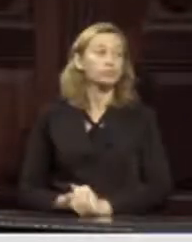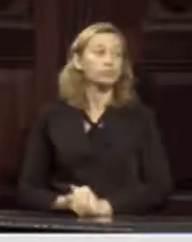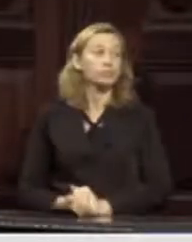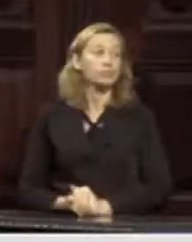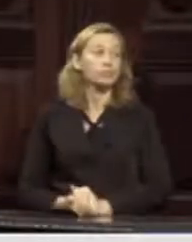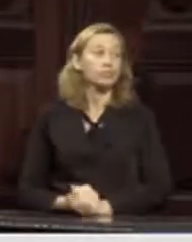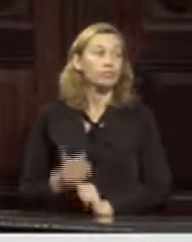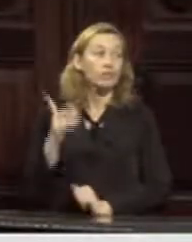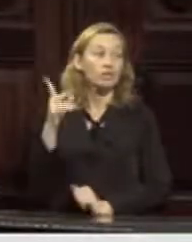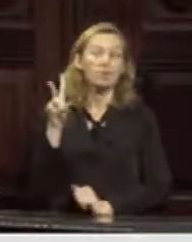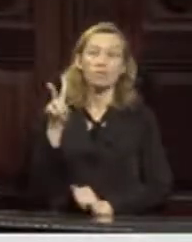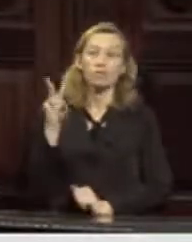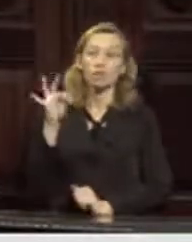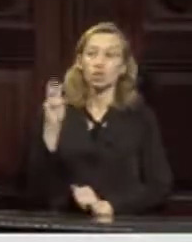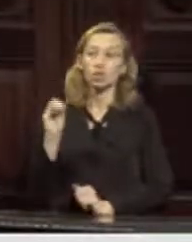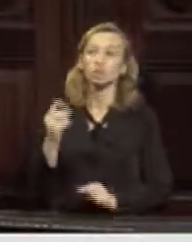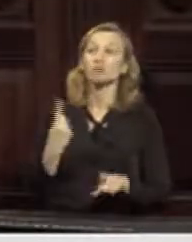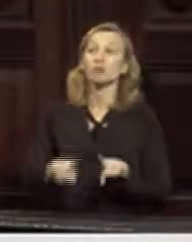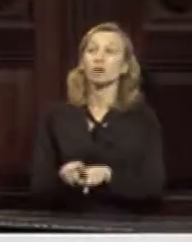Vetou também